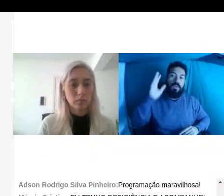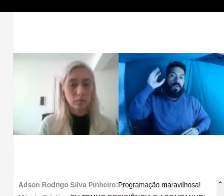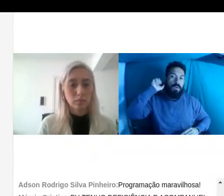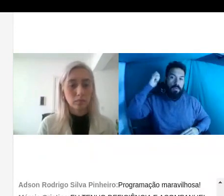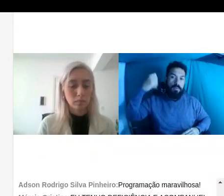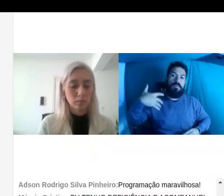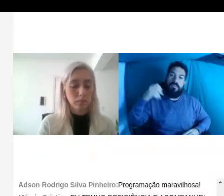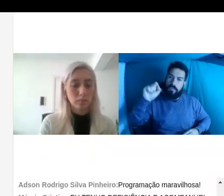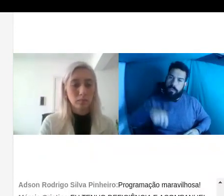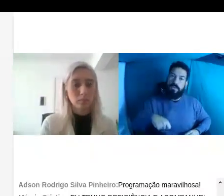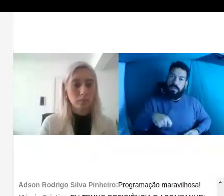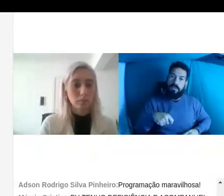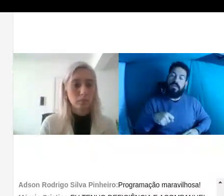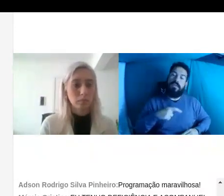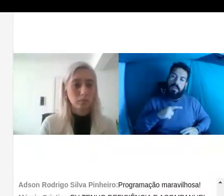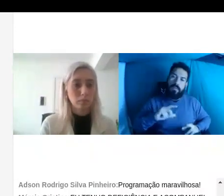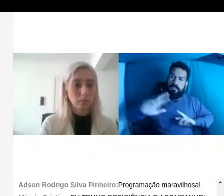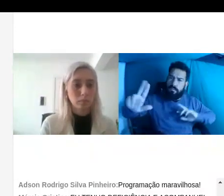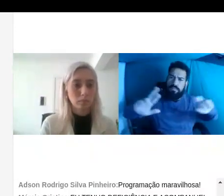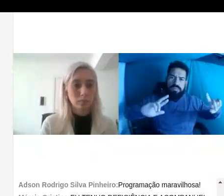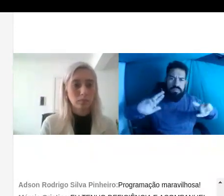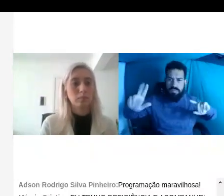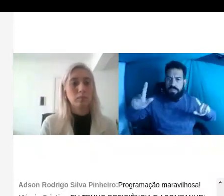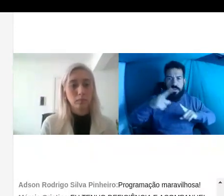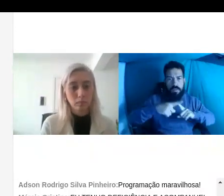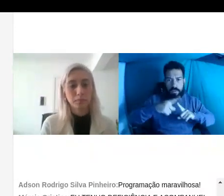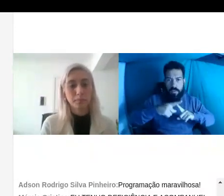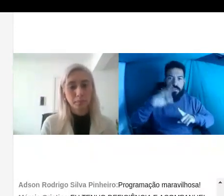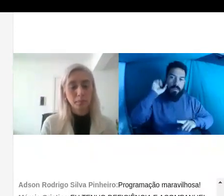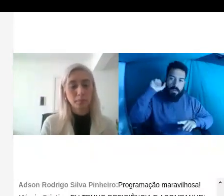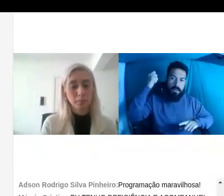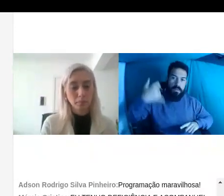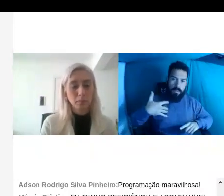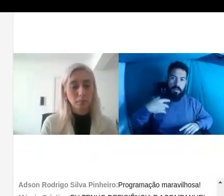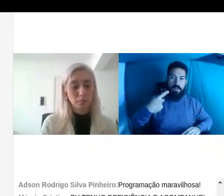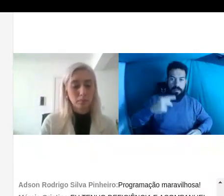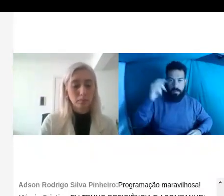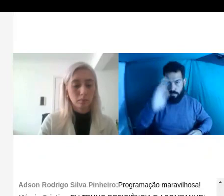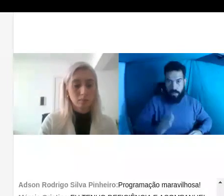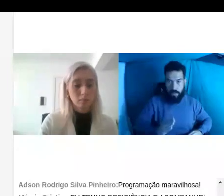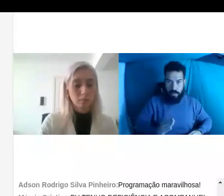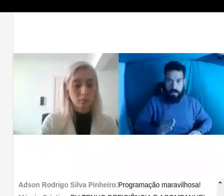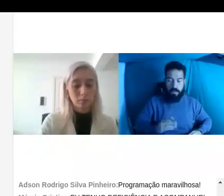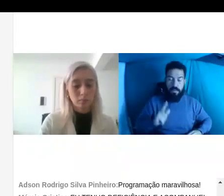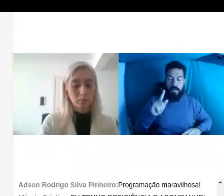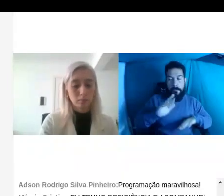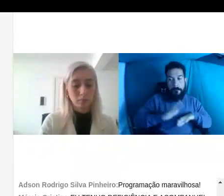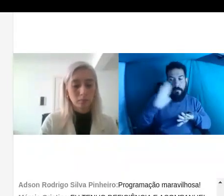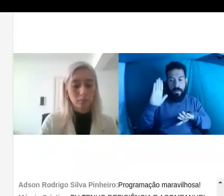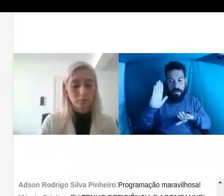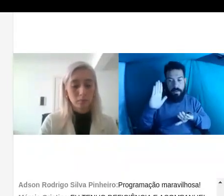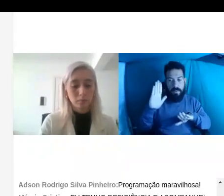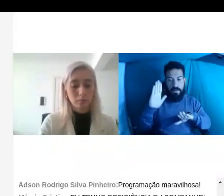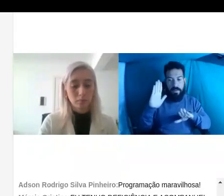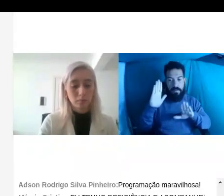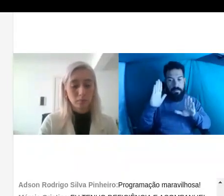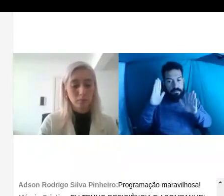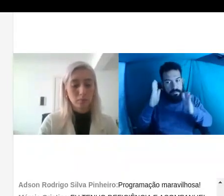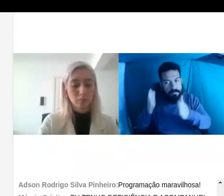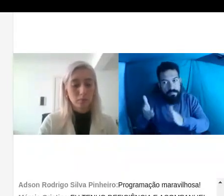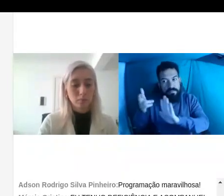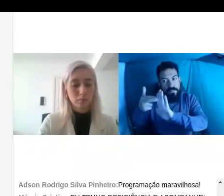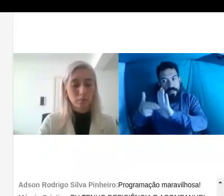claro, diferentes estilos de audiodescrição no Brasil. Um mais voltado para as normas